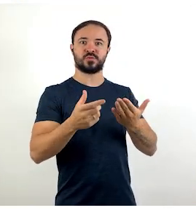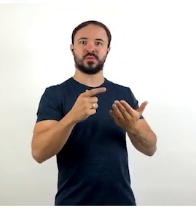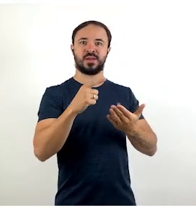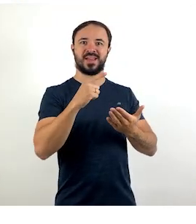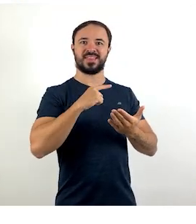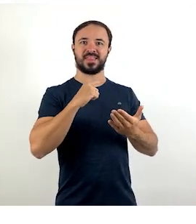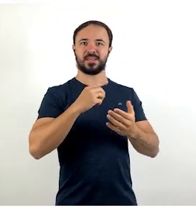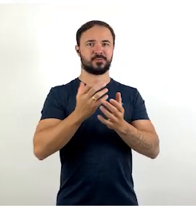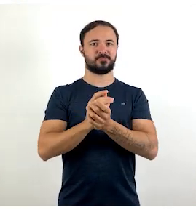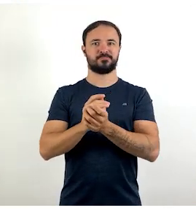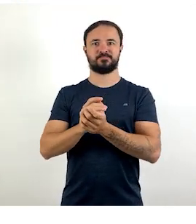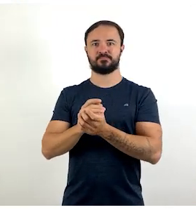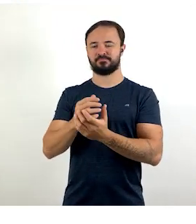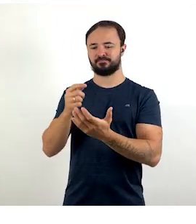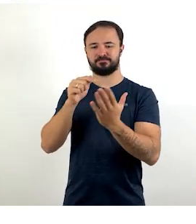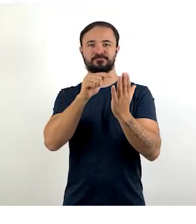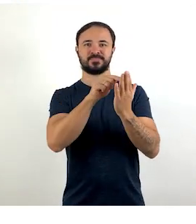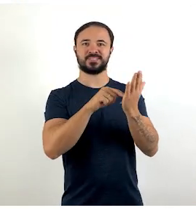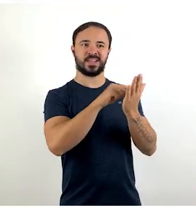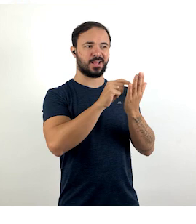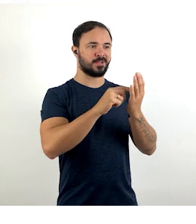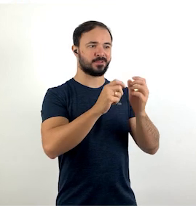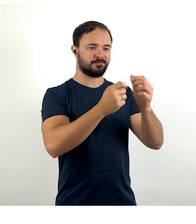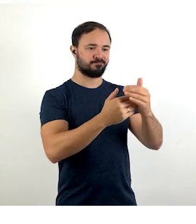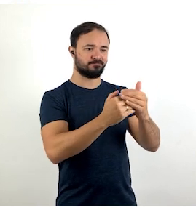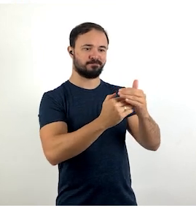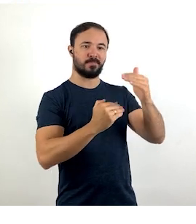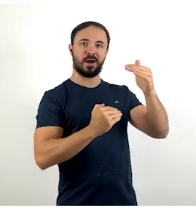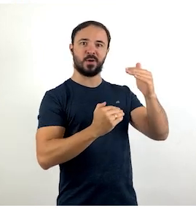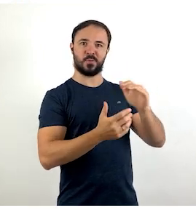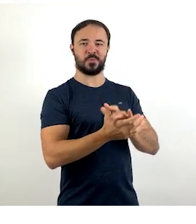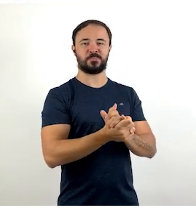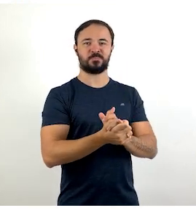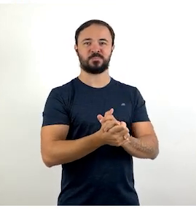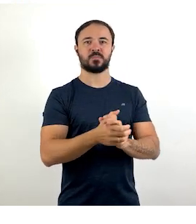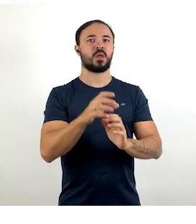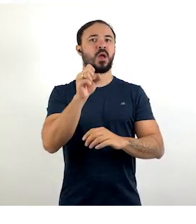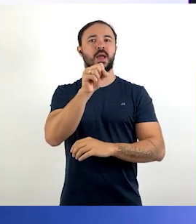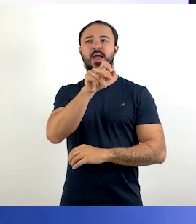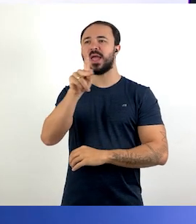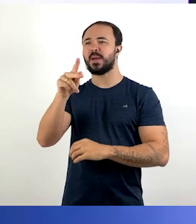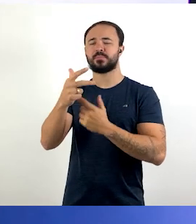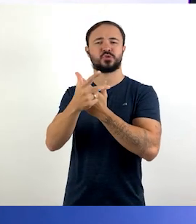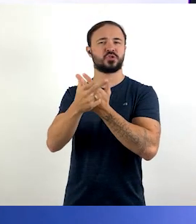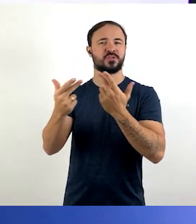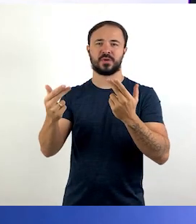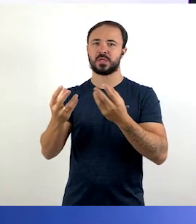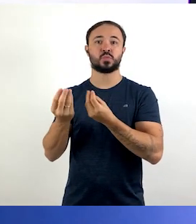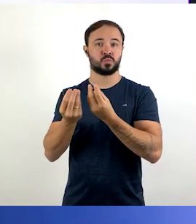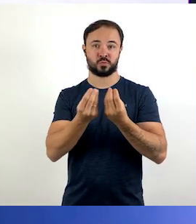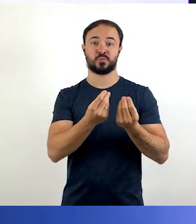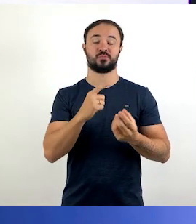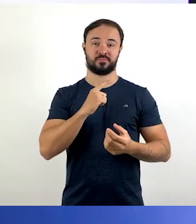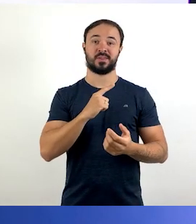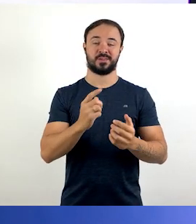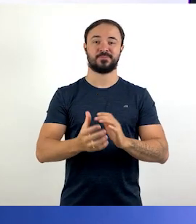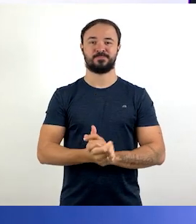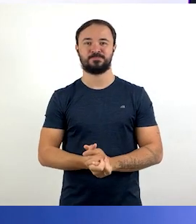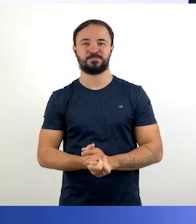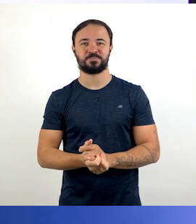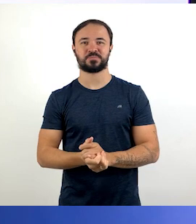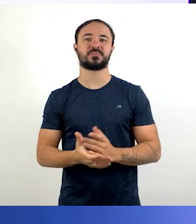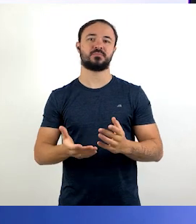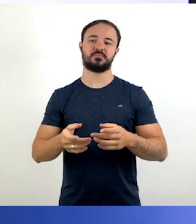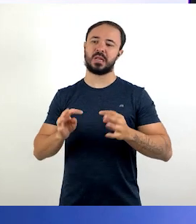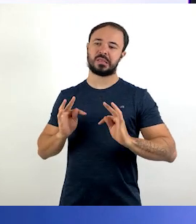que o tamanho da tela, as funções, os aplicativos de hoje em dia. A evolução permitiu com que os materiais